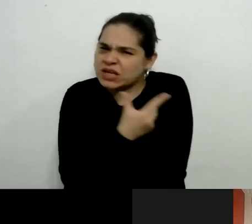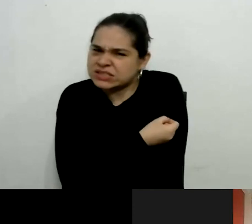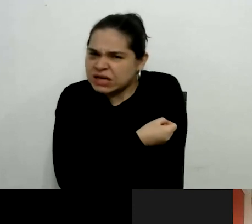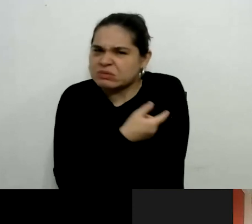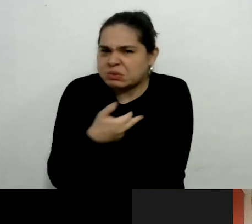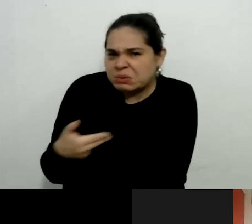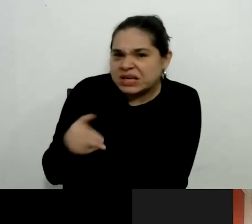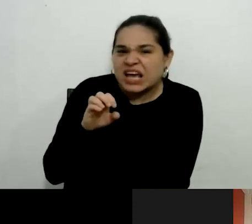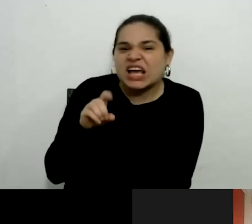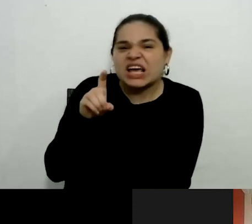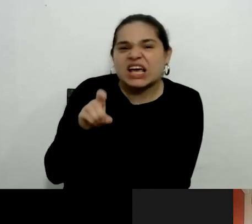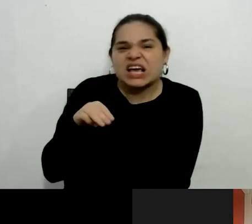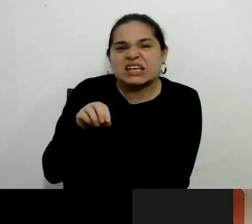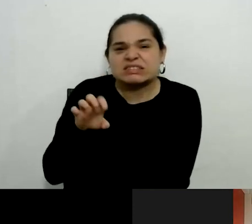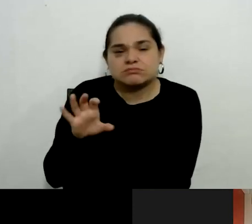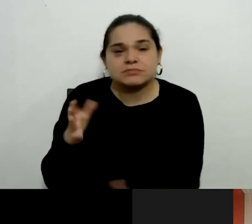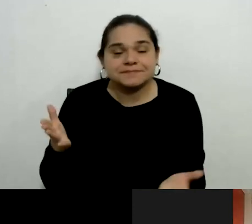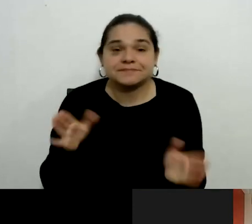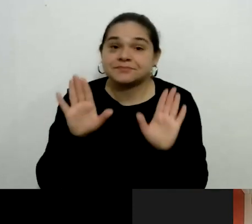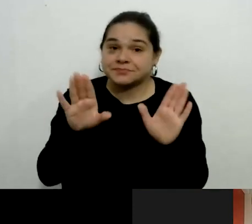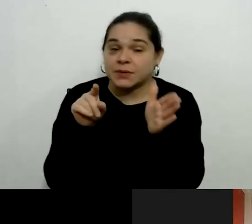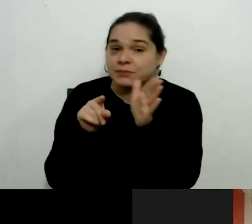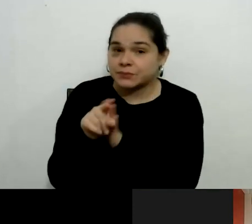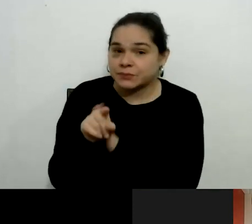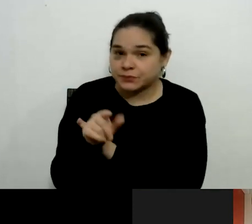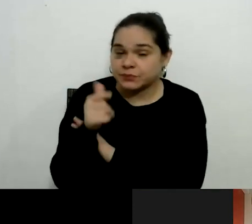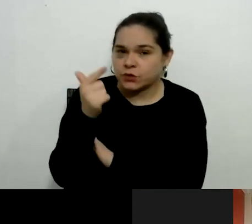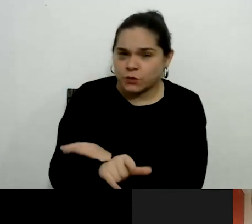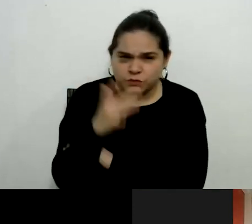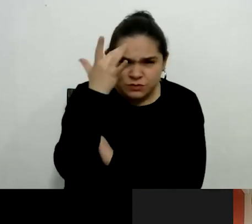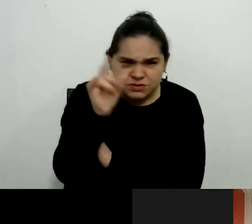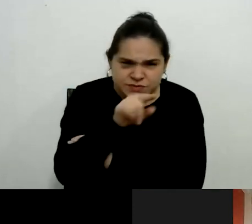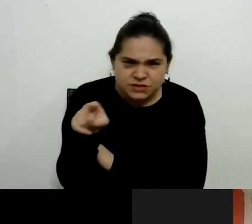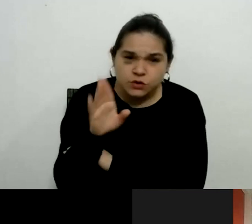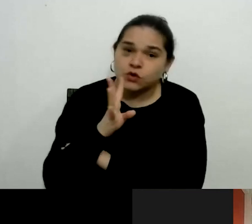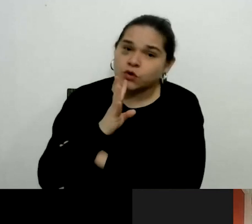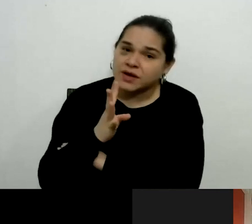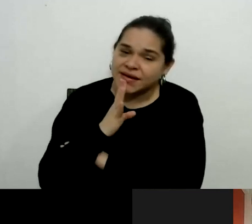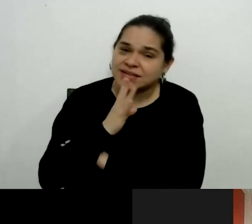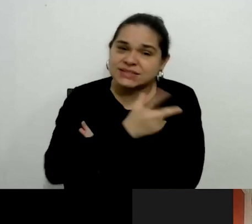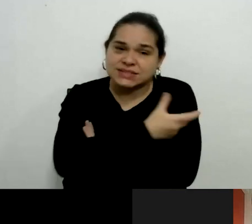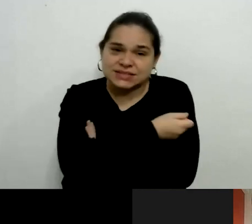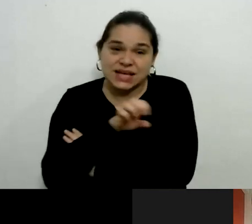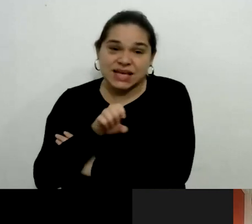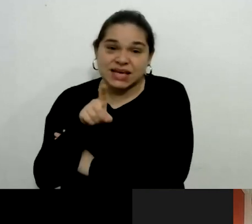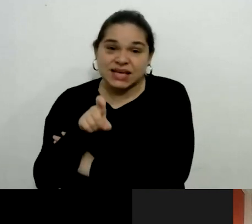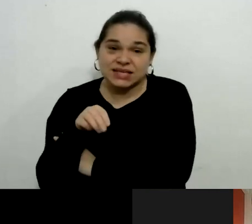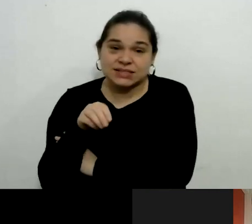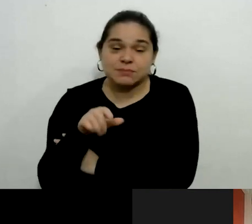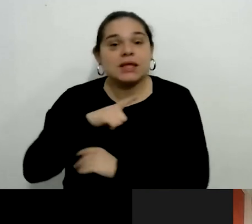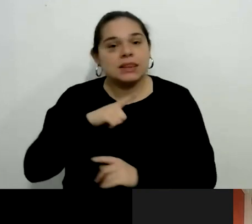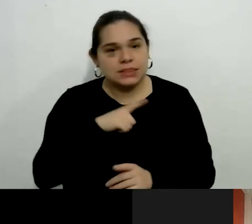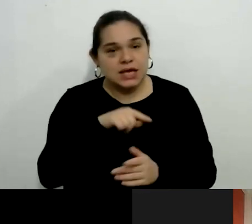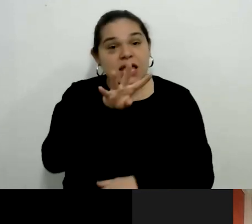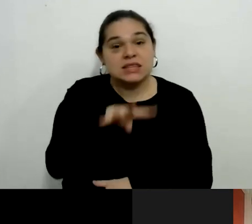perguntar depois novamente, Elton, eu não sei se você já conhece a nossa parte de exames, mas a gente tem uma tabela especial em todos os